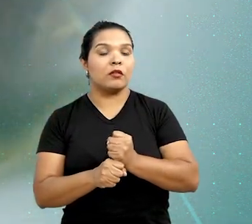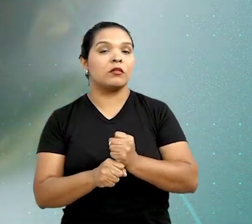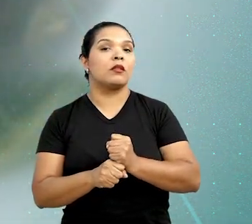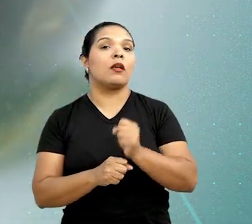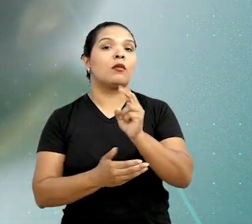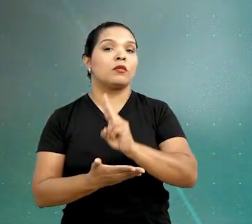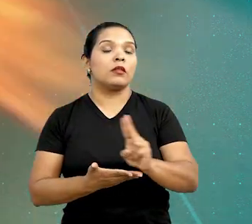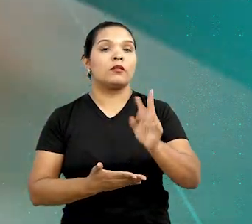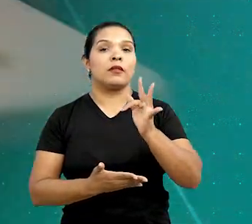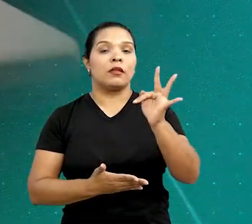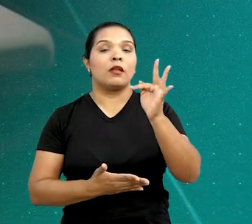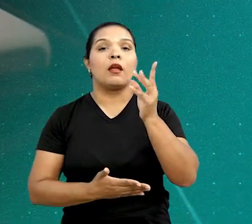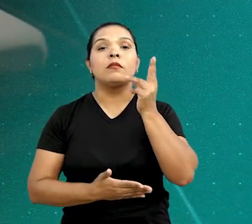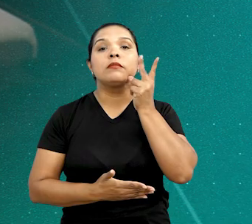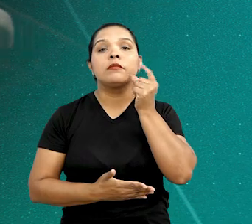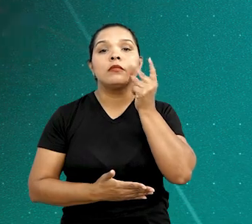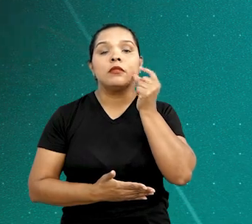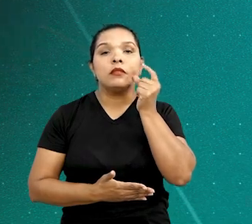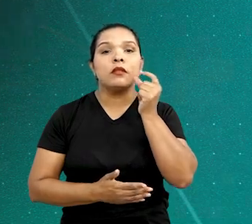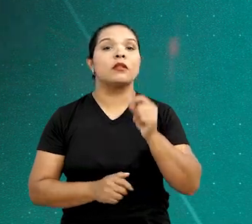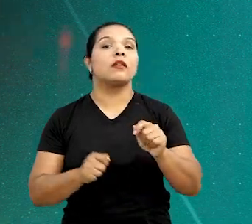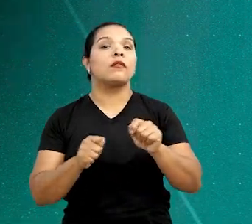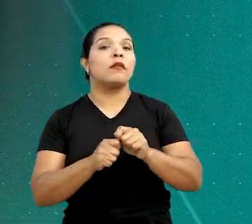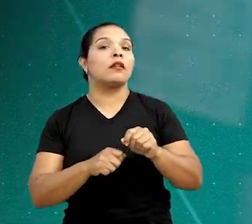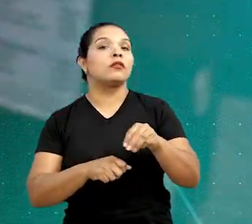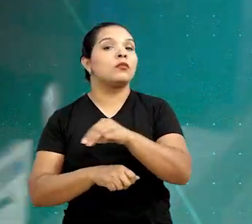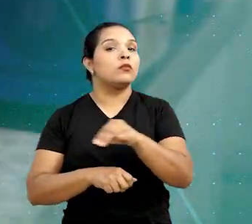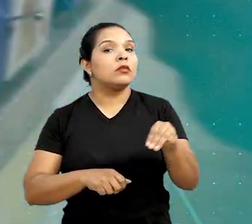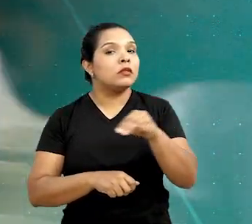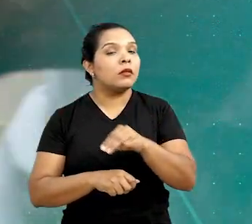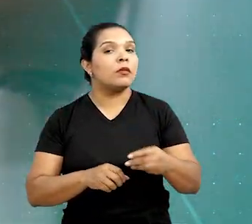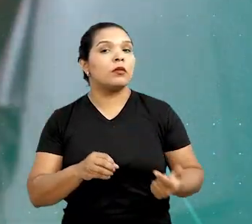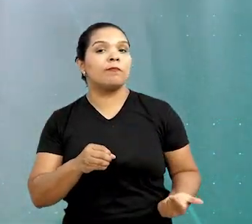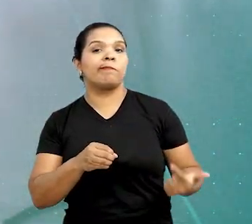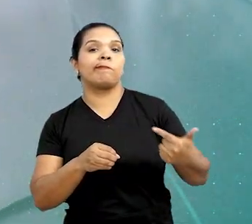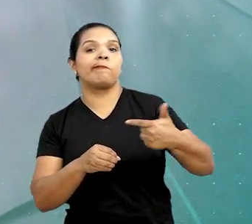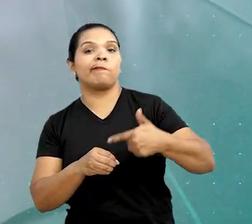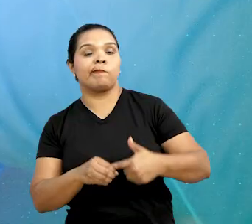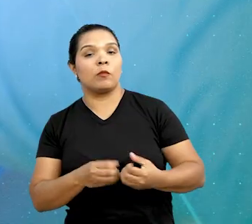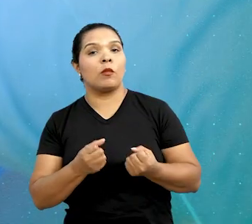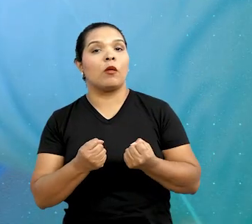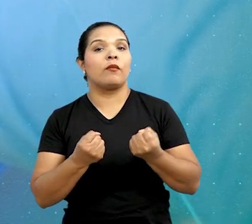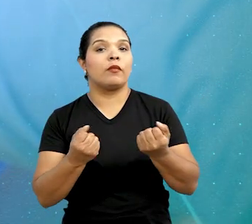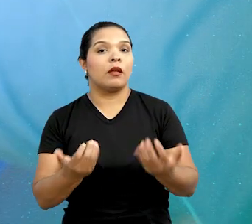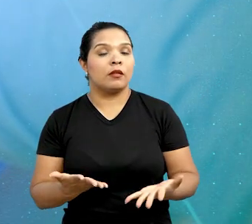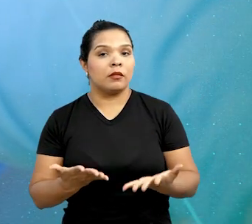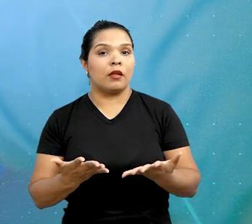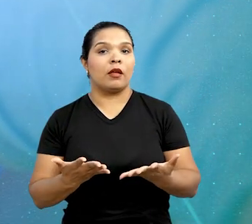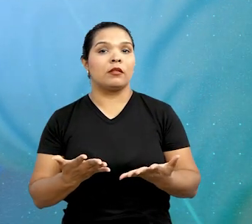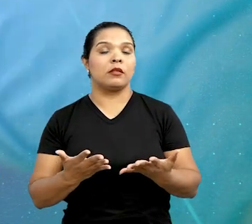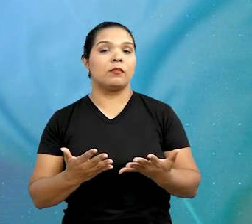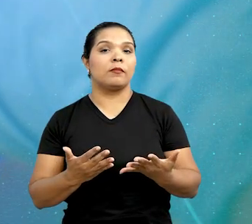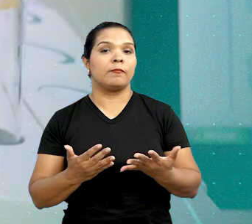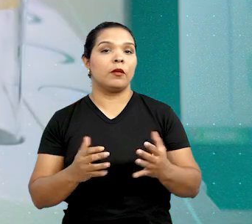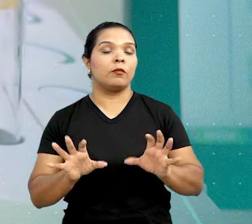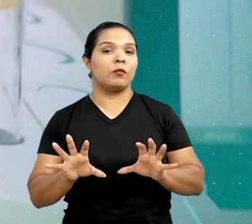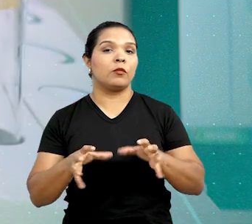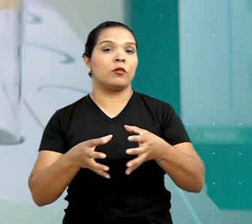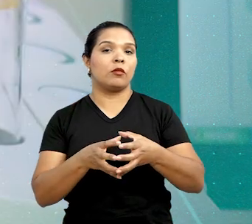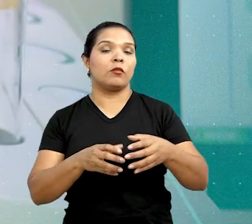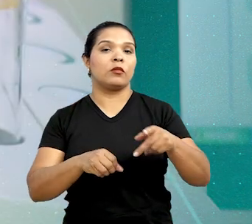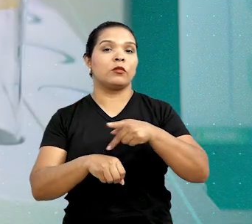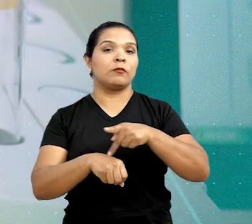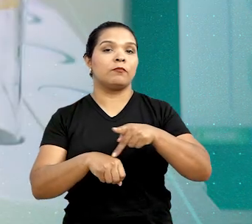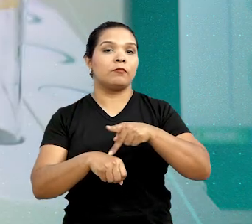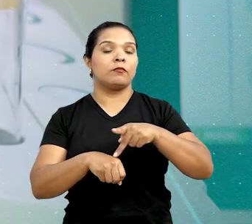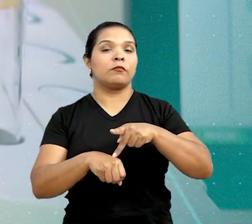Ceará, campus de Fortaleza, realizam monitoramento de combustíveis ofertados pela Agência Nacional de Petróleo, Gás Natural